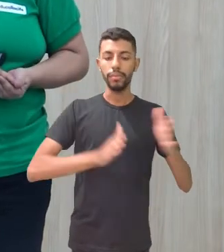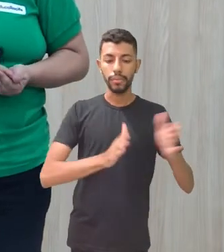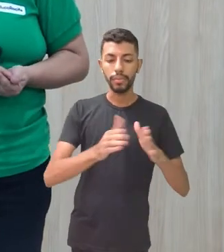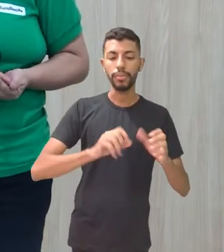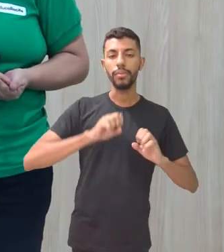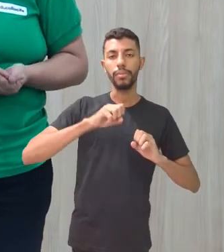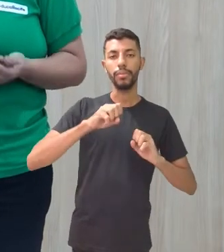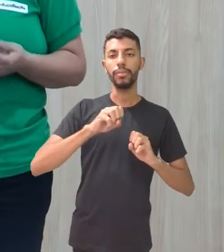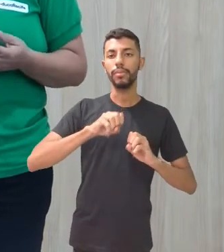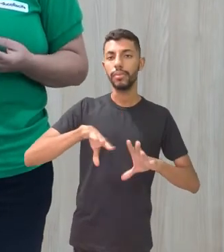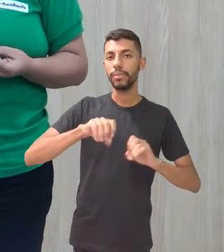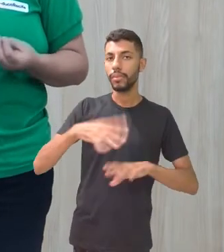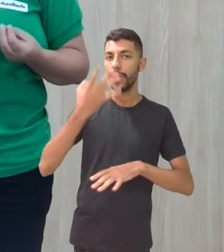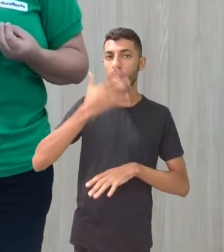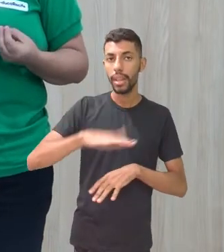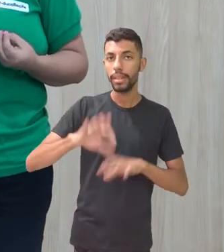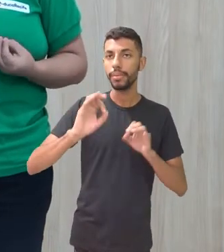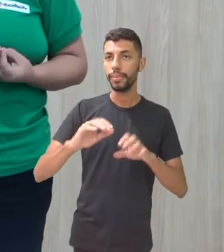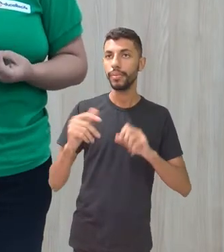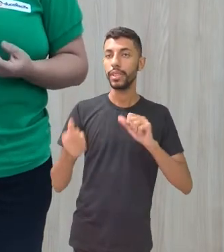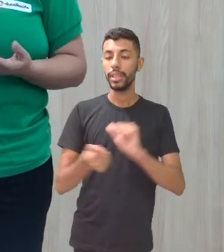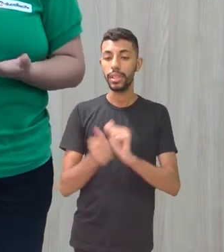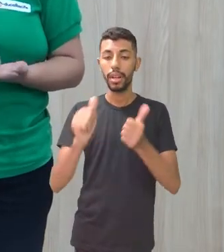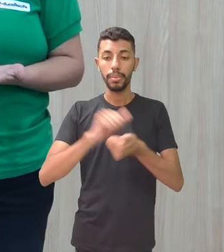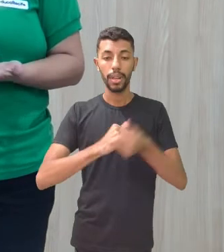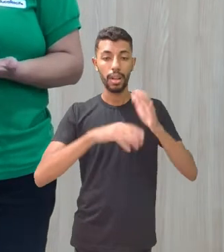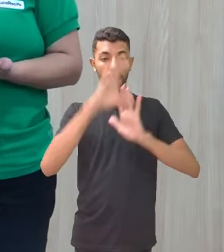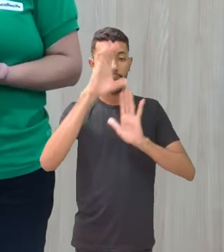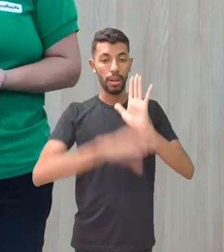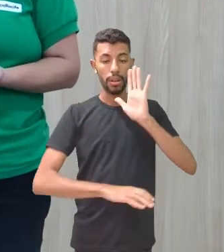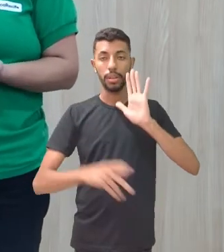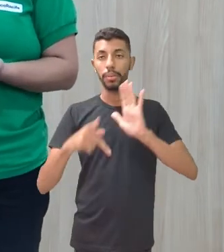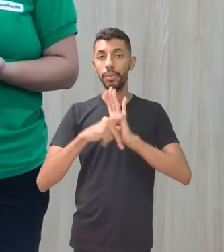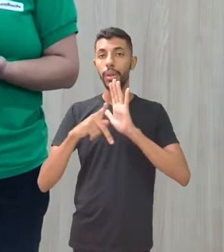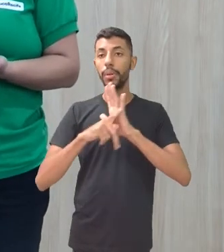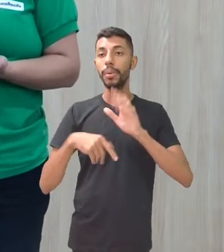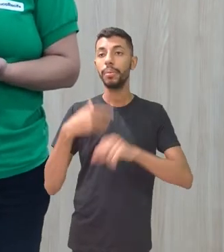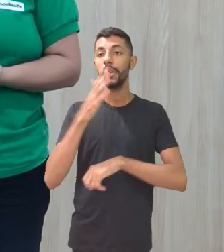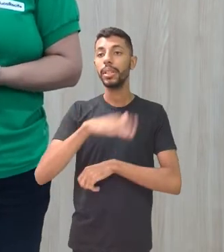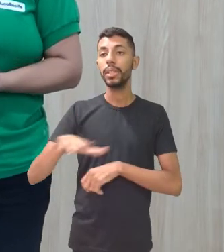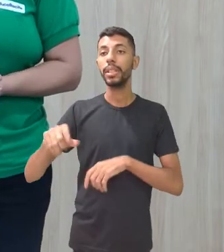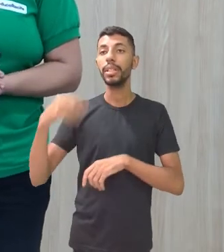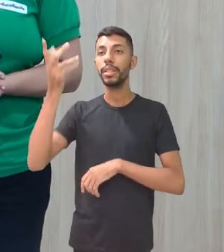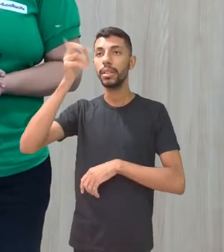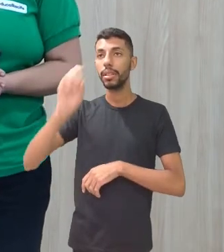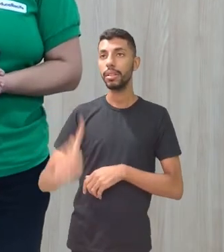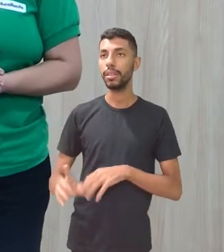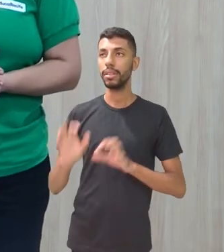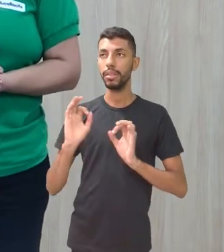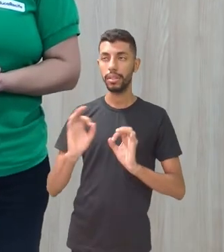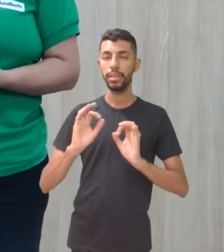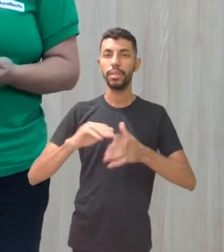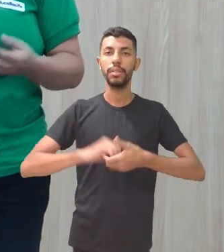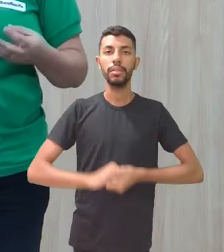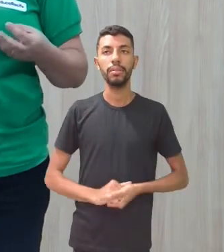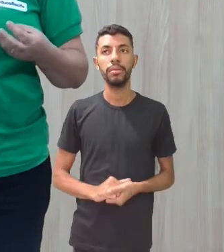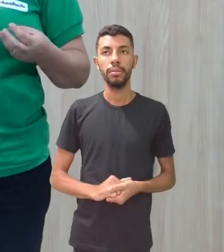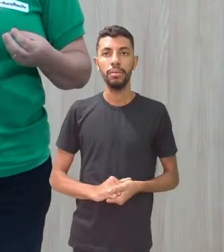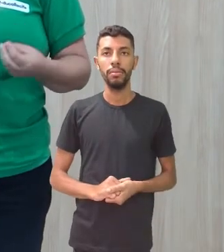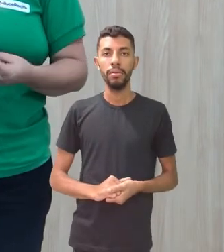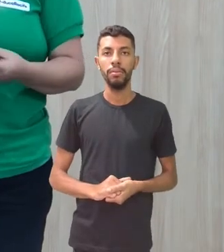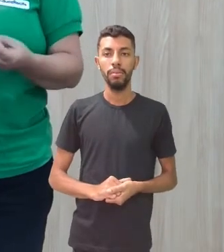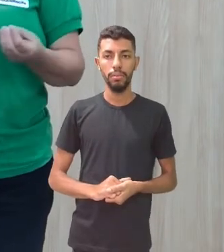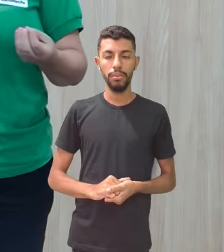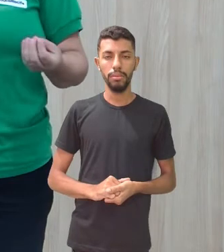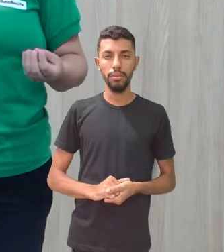educação infantil, adaptações curriculares para a criança com deficiência. Tá? Não é